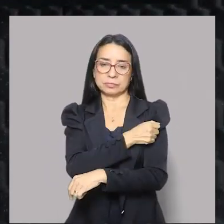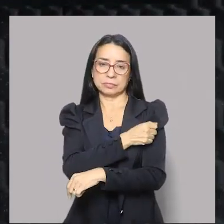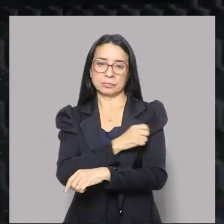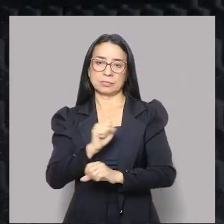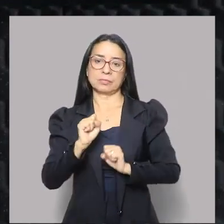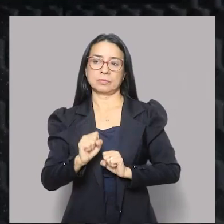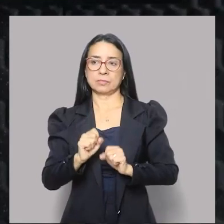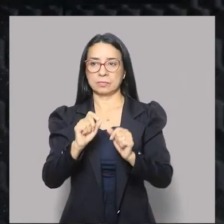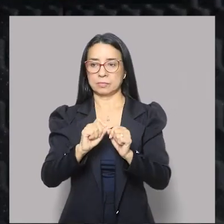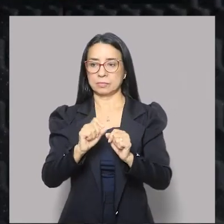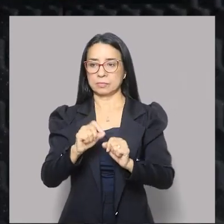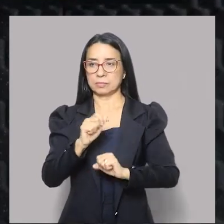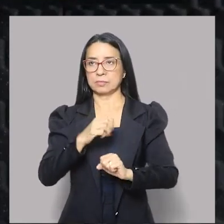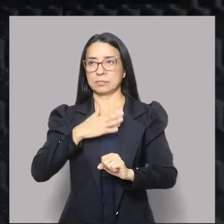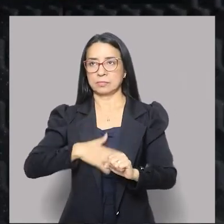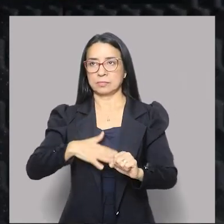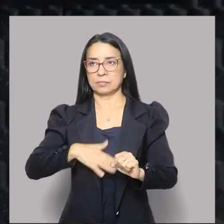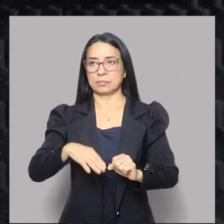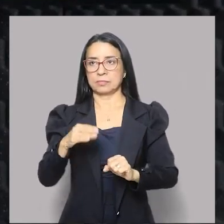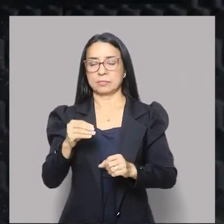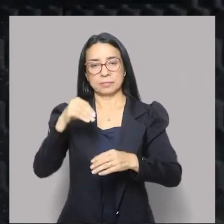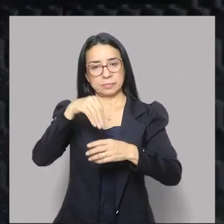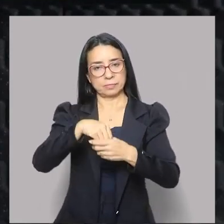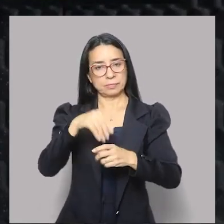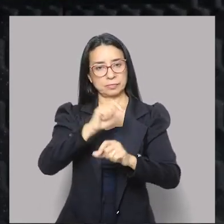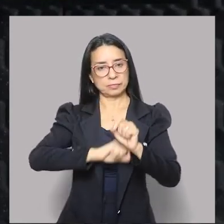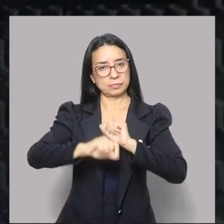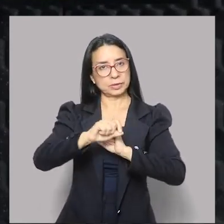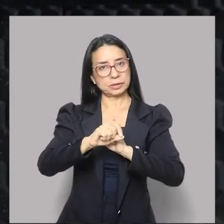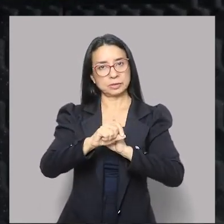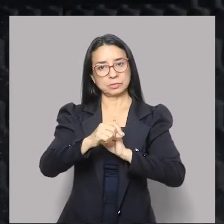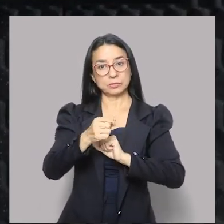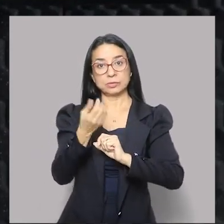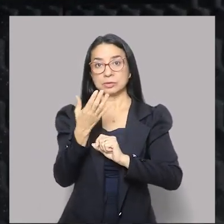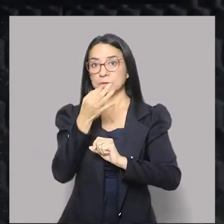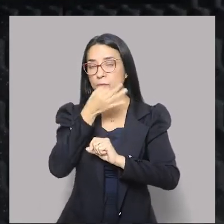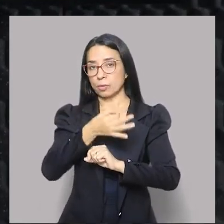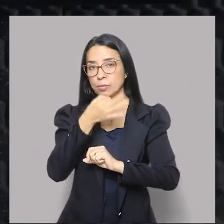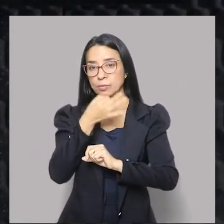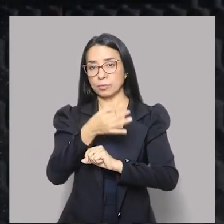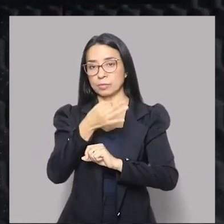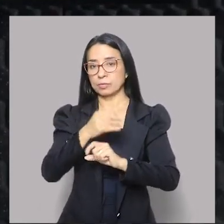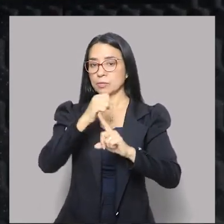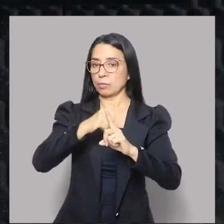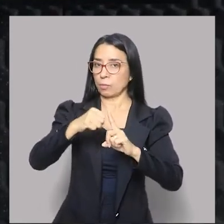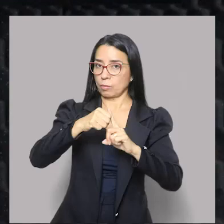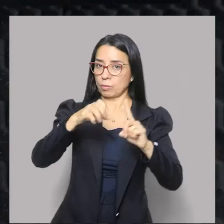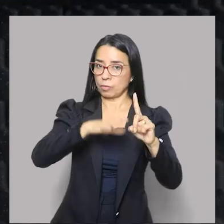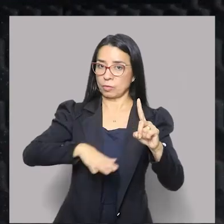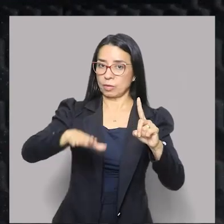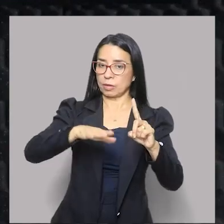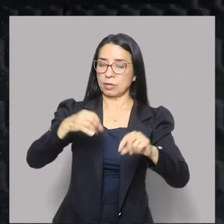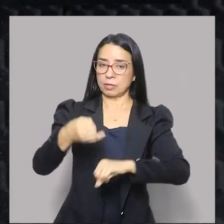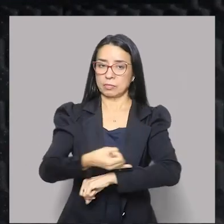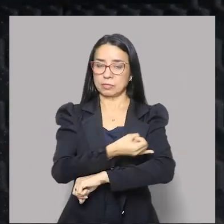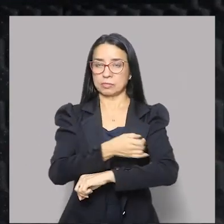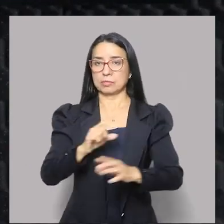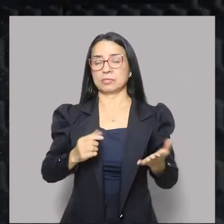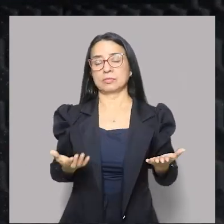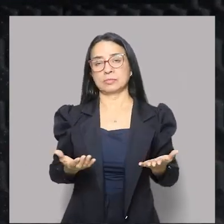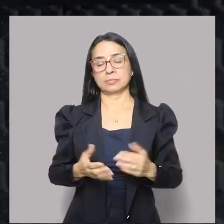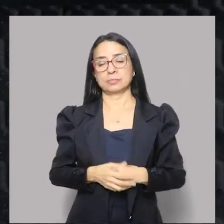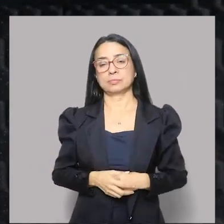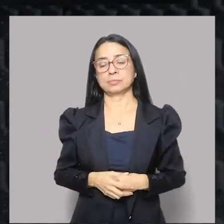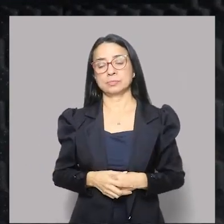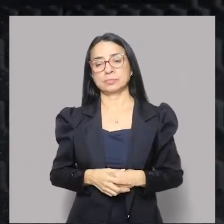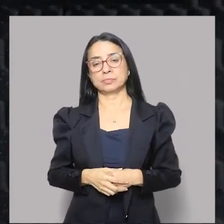poderia fazer isso tranquilamente dentro dos macroargumentos do eixo social infraestrutura. O tema que a gente vai trabalhar hoje